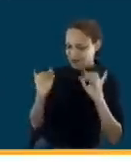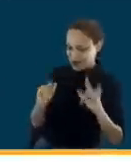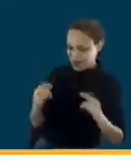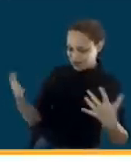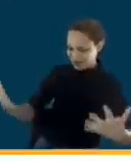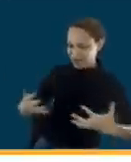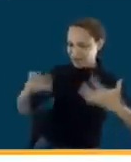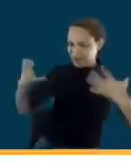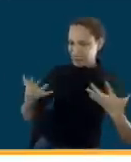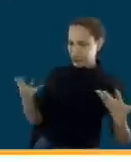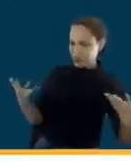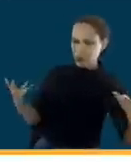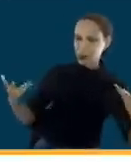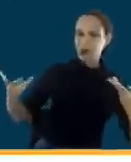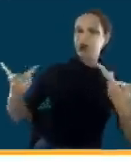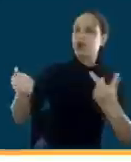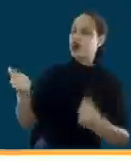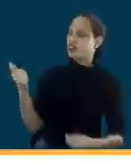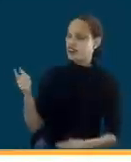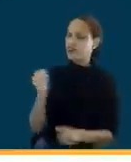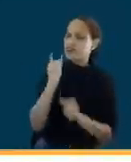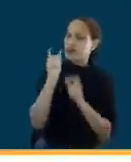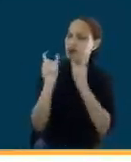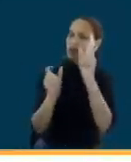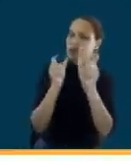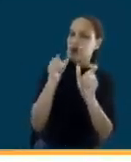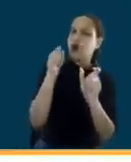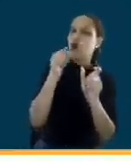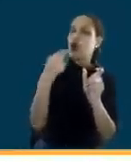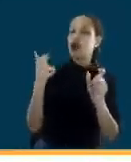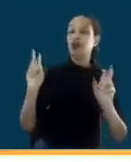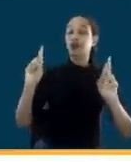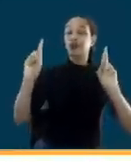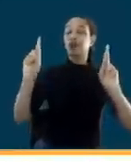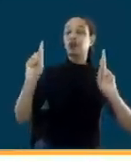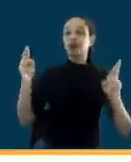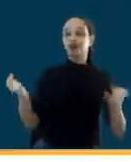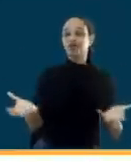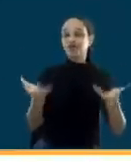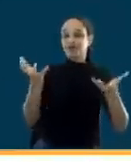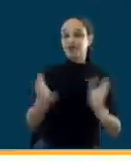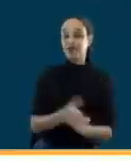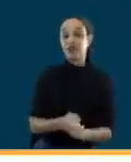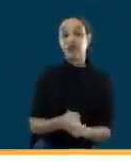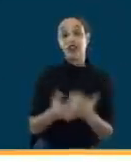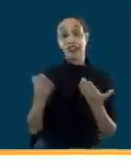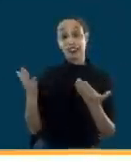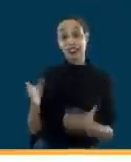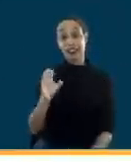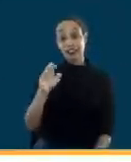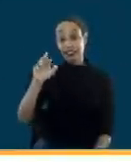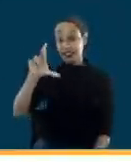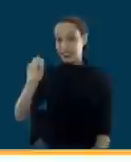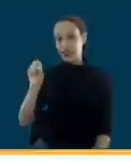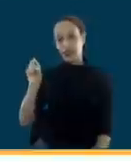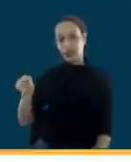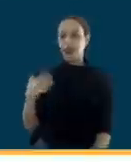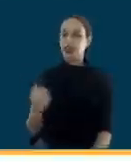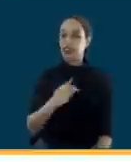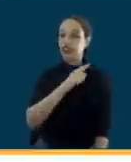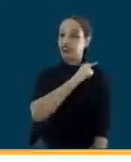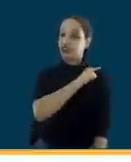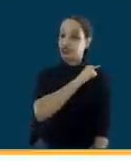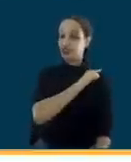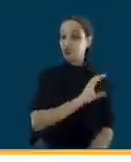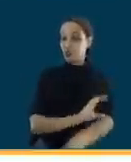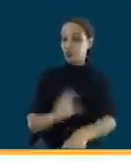palavras são sempre de esperança e incentivo. Também ao Célio Turino, gestor cultural, historiador, escritor,